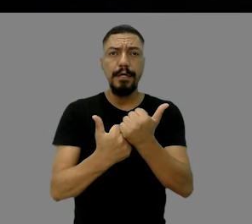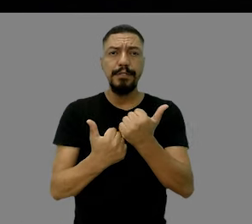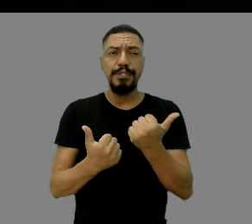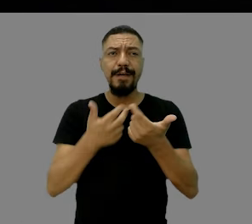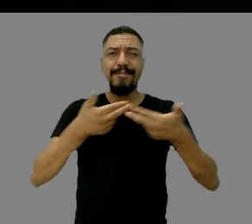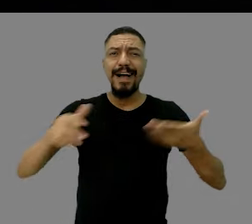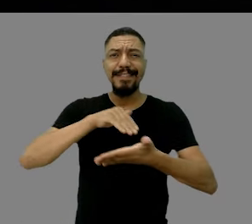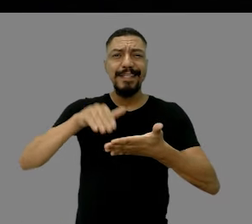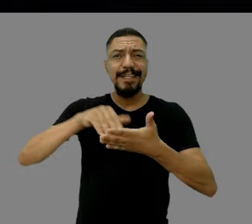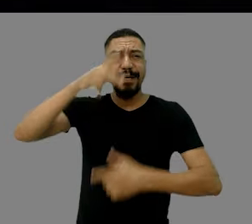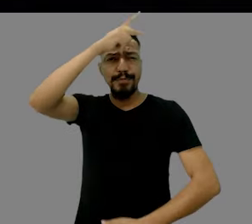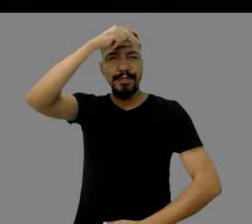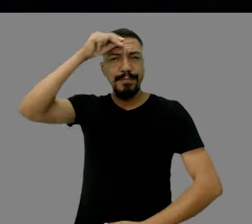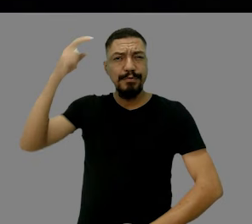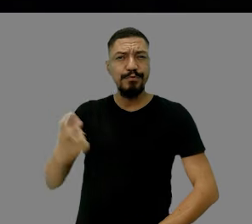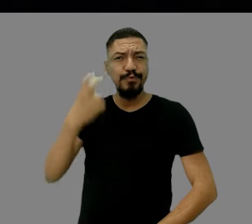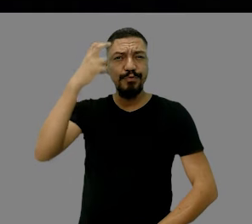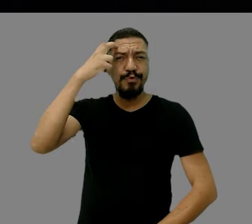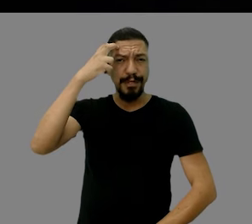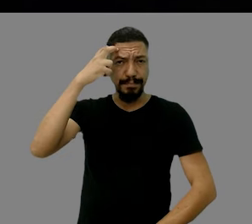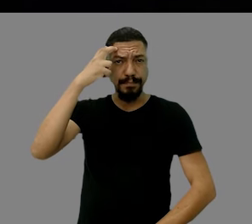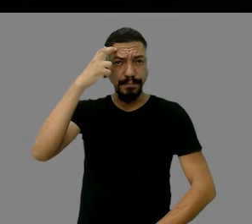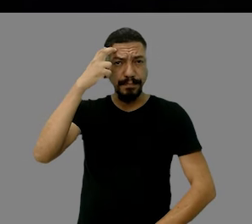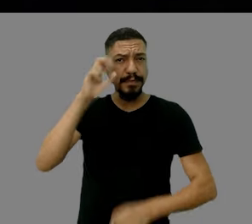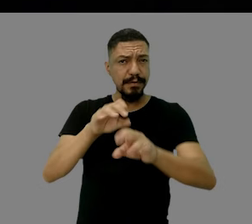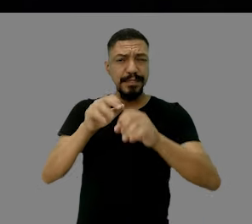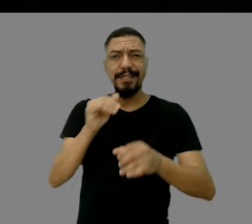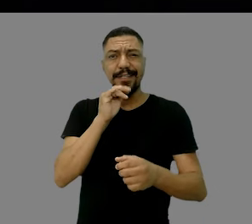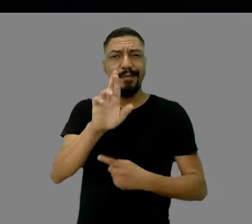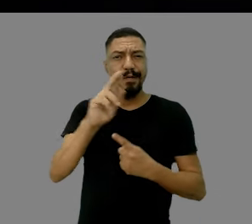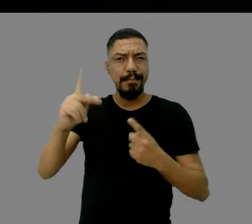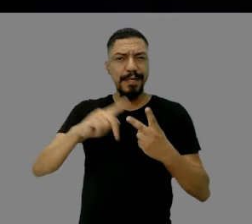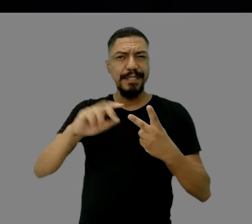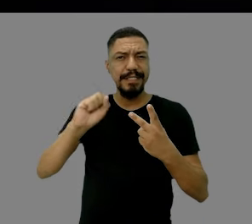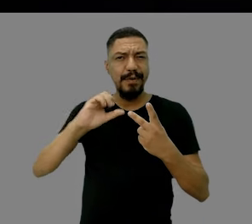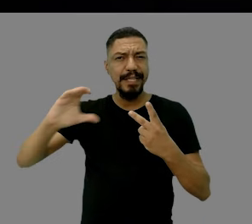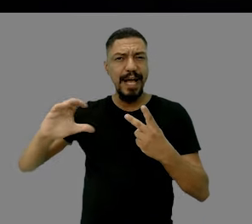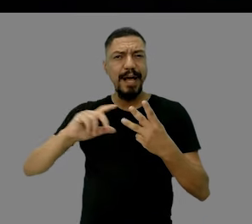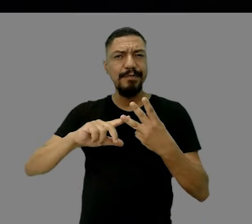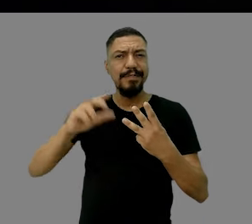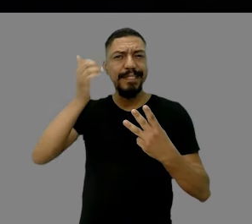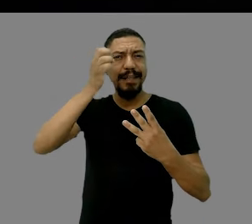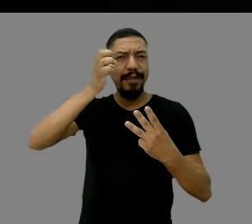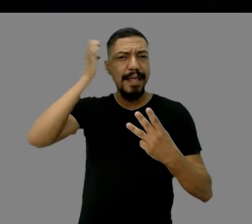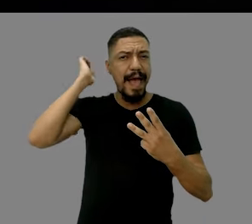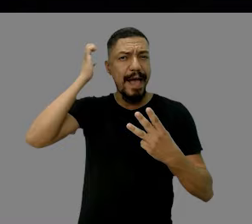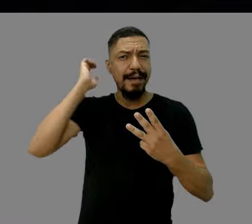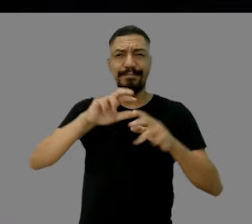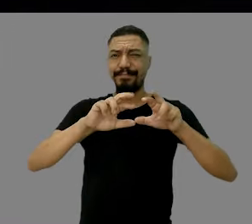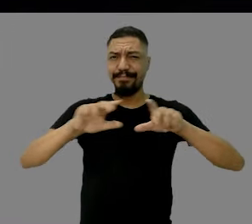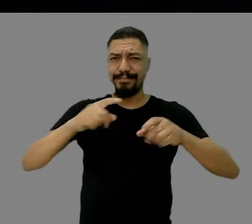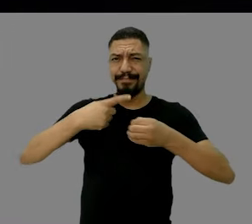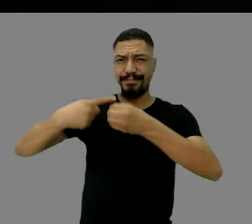várias secretarias municipais de cultura e educação, dentre elas Ribeirão Pires, São Caetano, Santo André, e a gente sempre